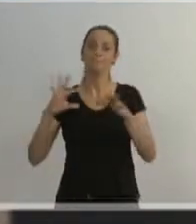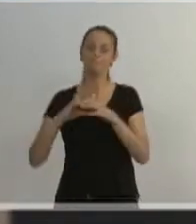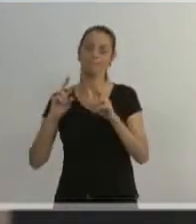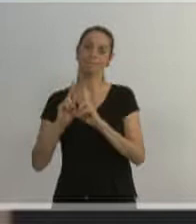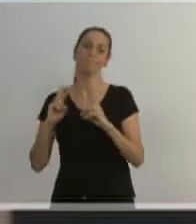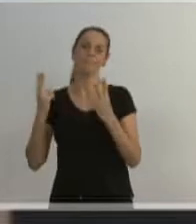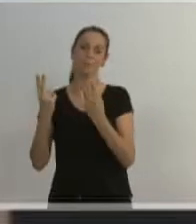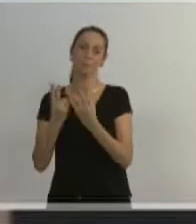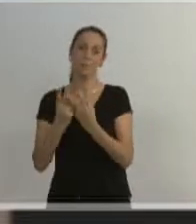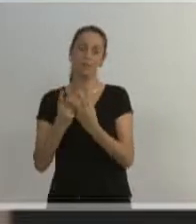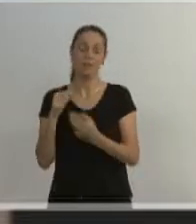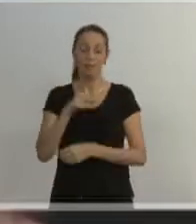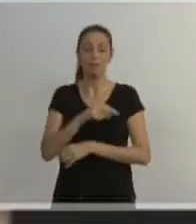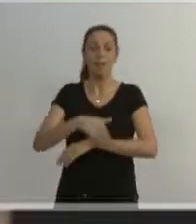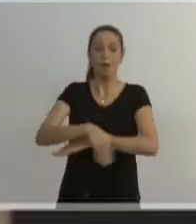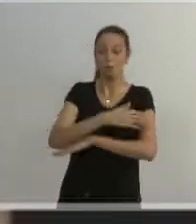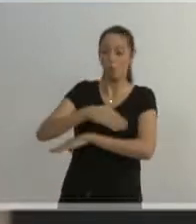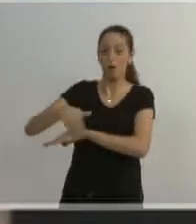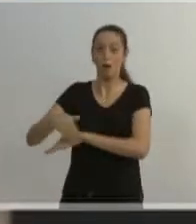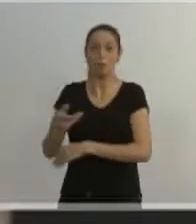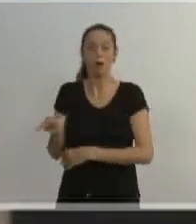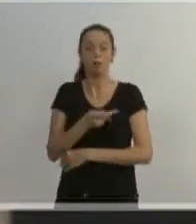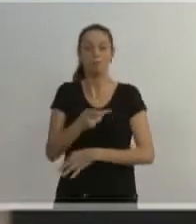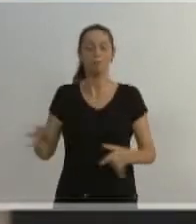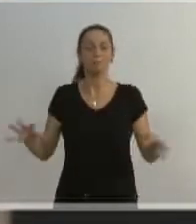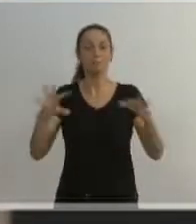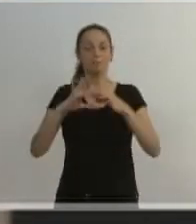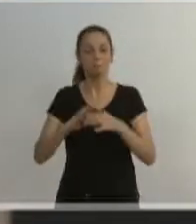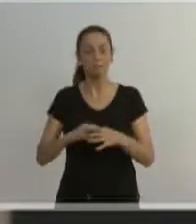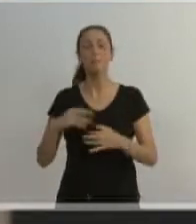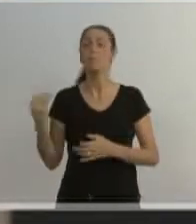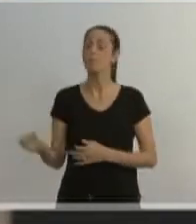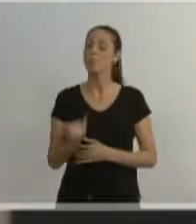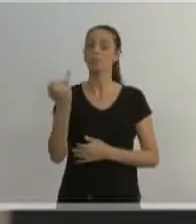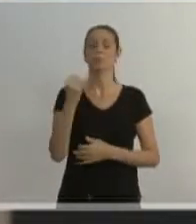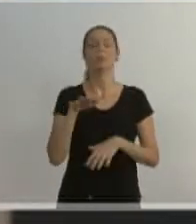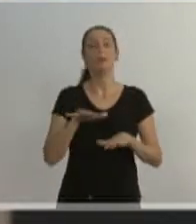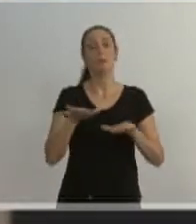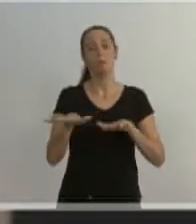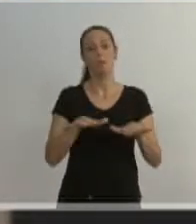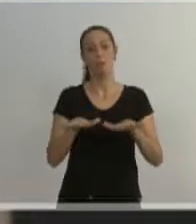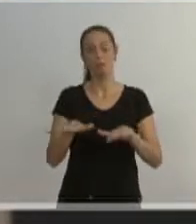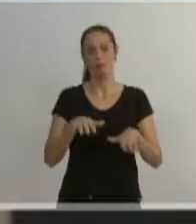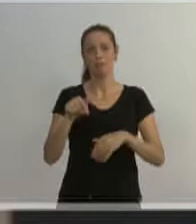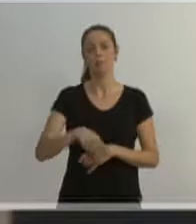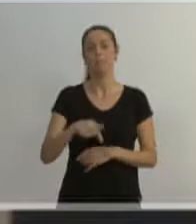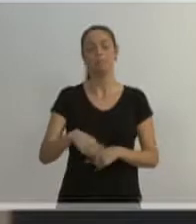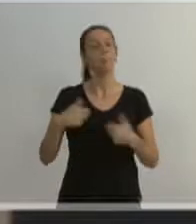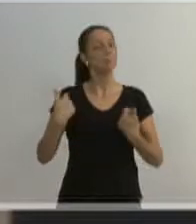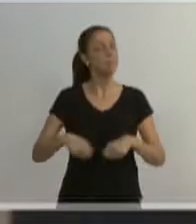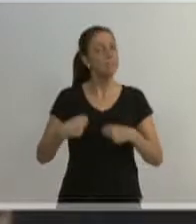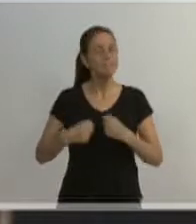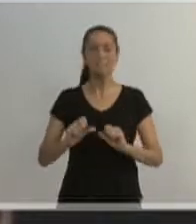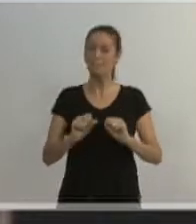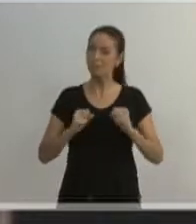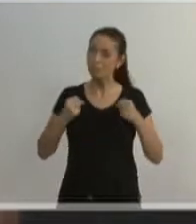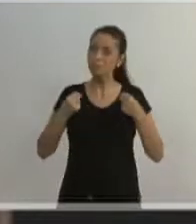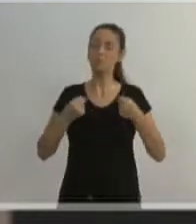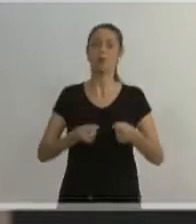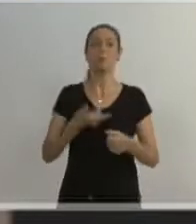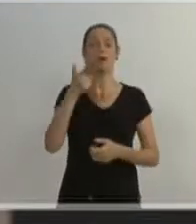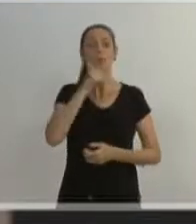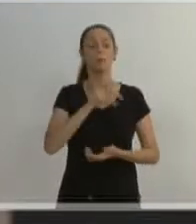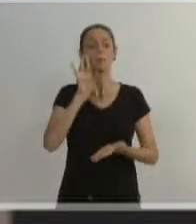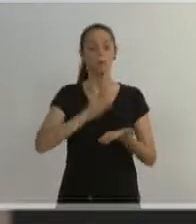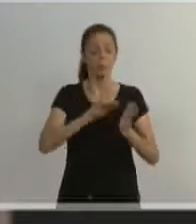é um dos importantes projetos com relação ao município nós temos que trabalhar para realmente fazer esse projeto